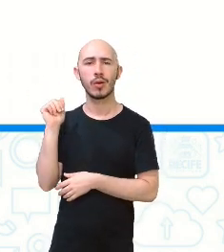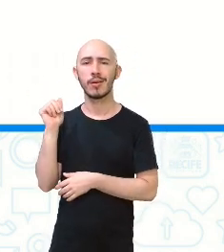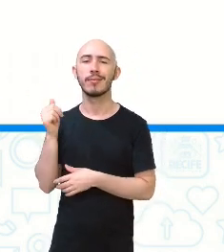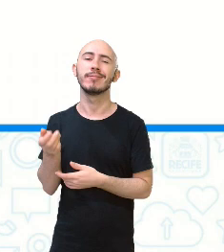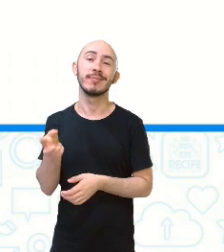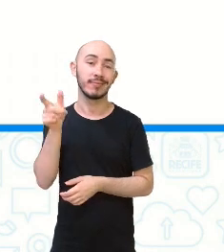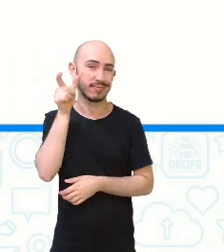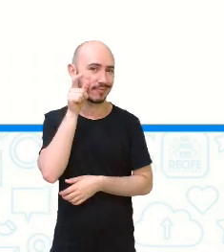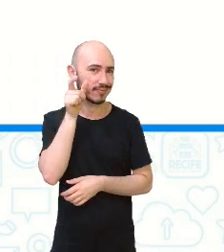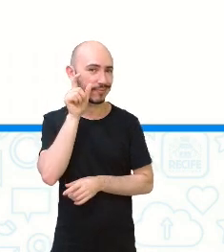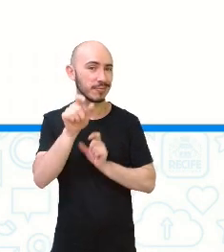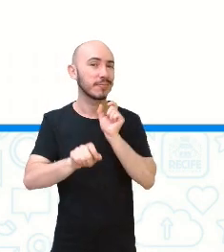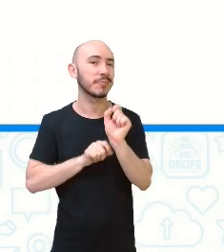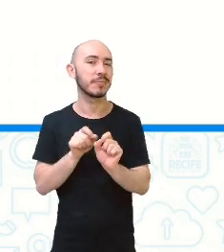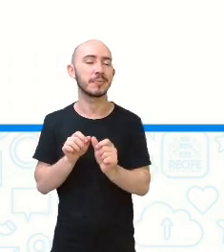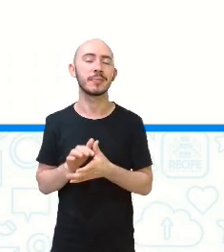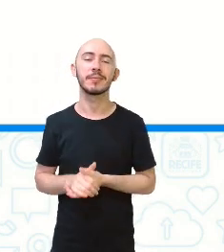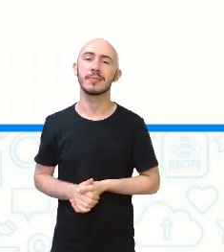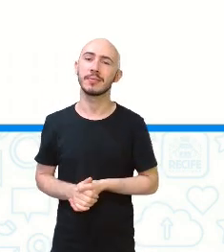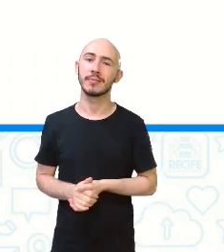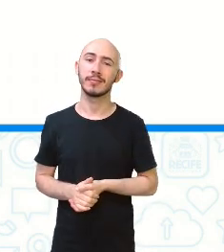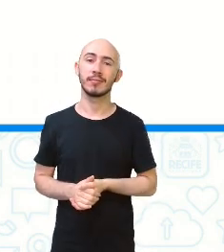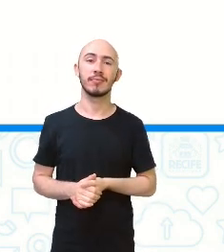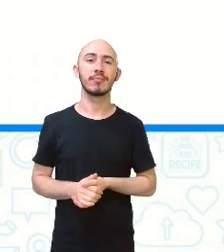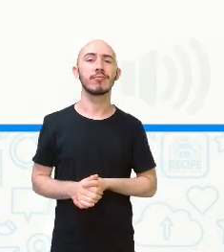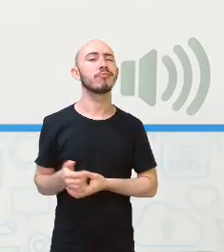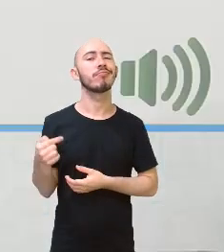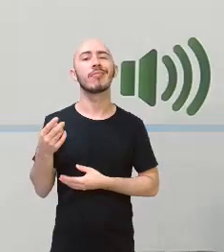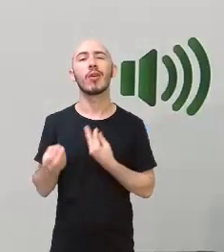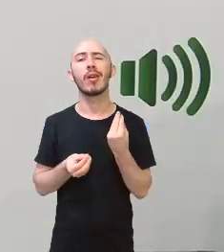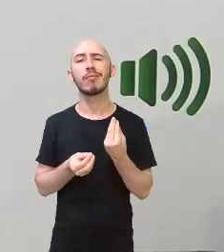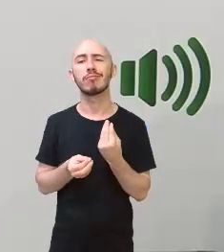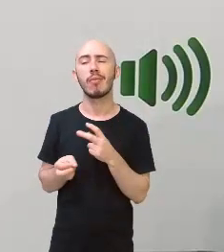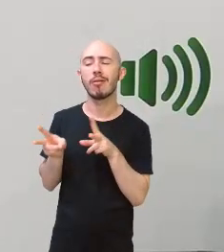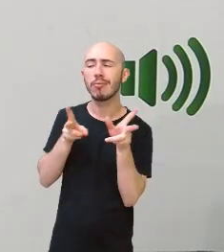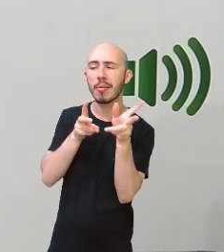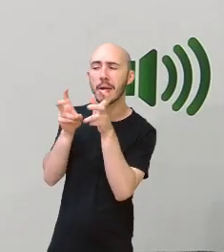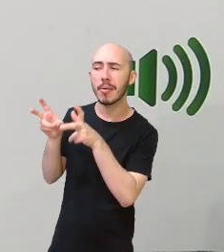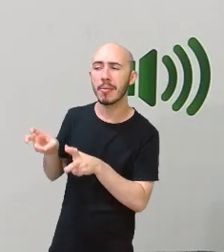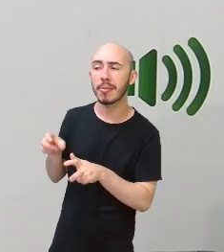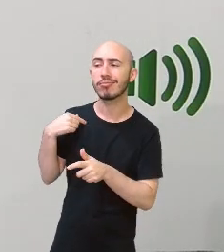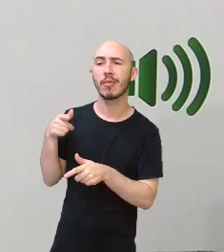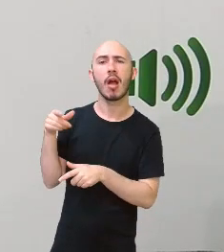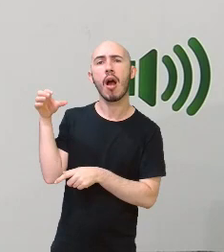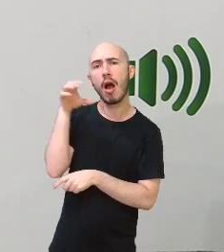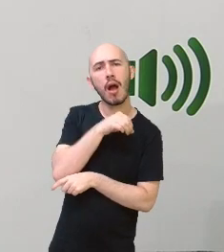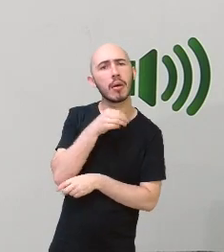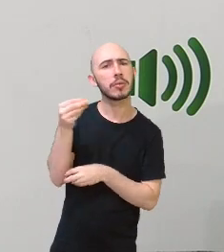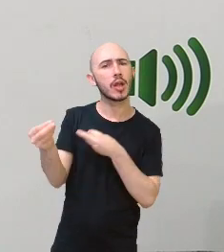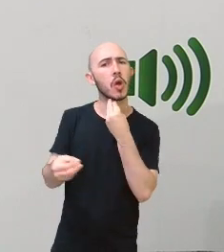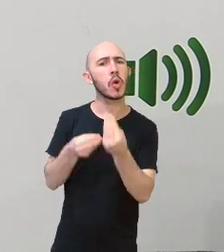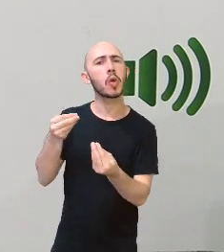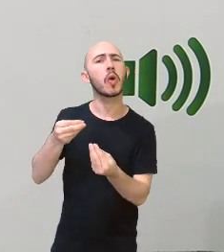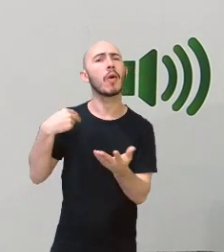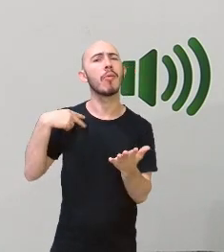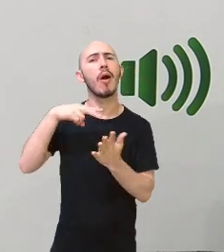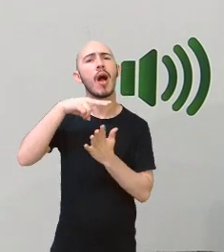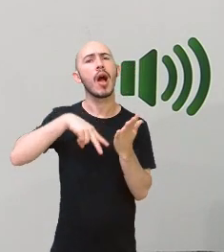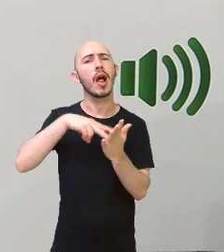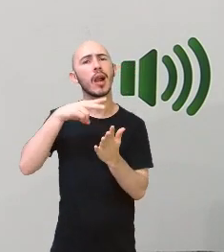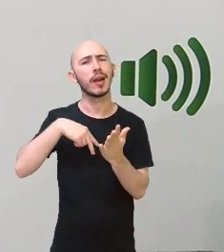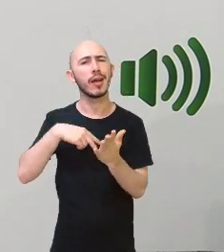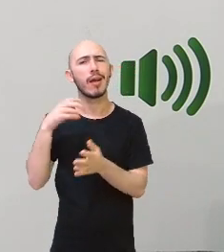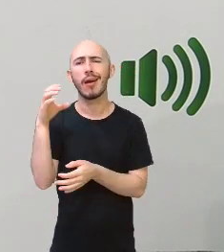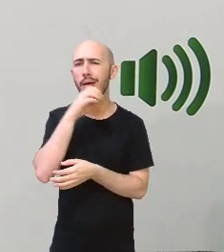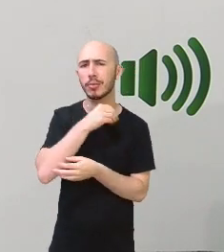Que interessante, né? Ela simplesmente ficou observando porque ele foi muito rápido. Disse, como é que você vai ler um livro grosso